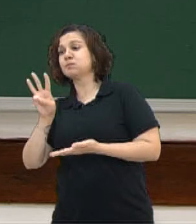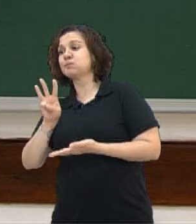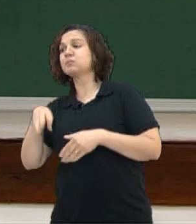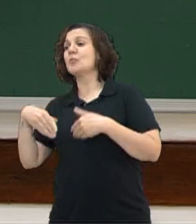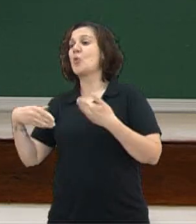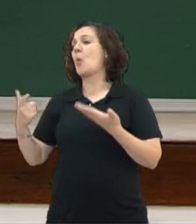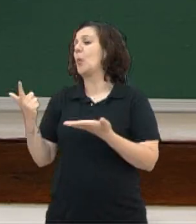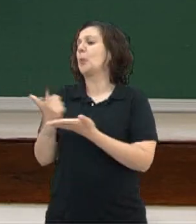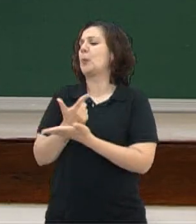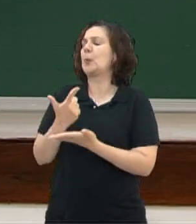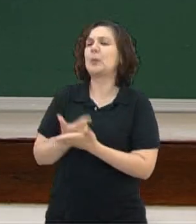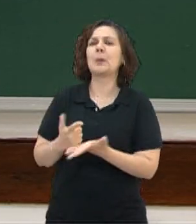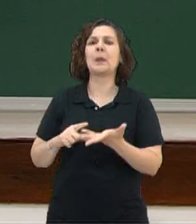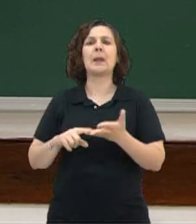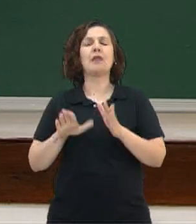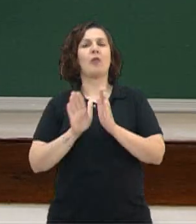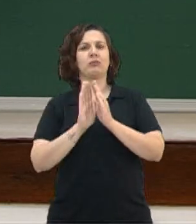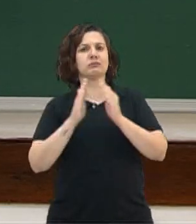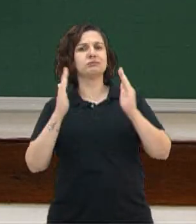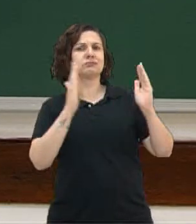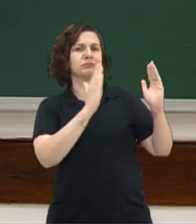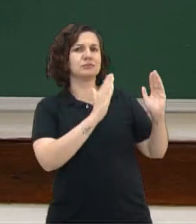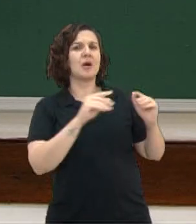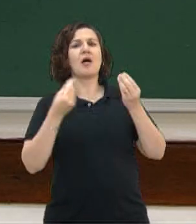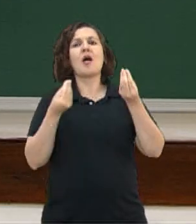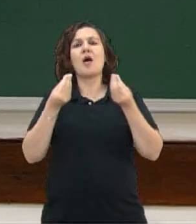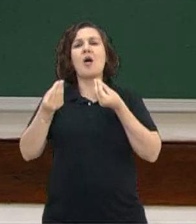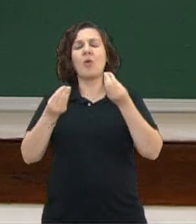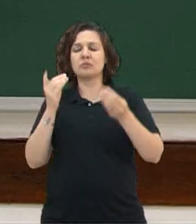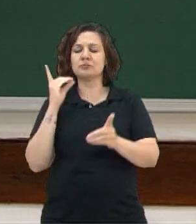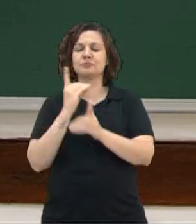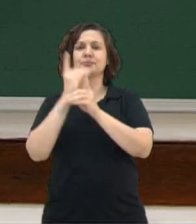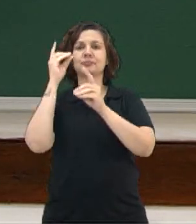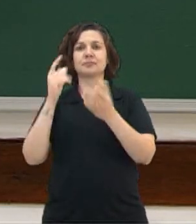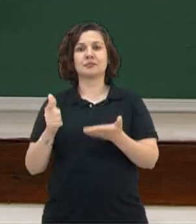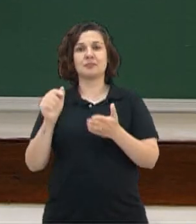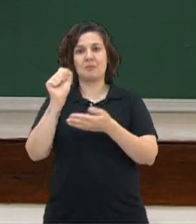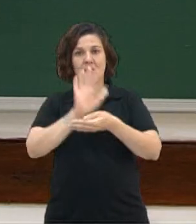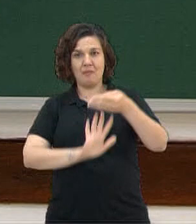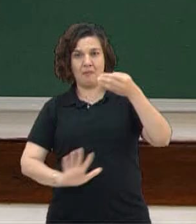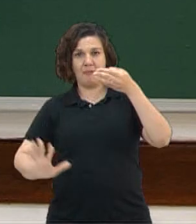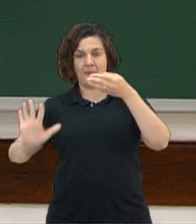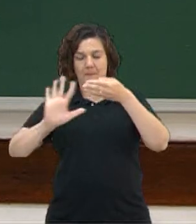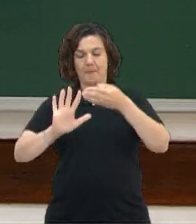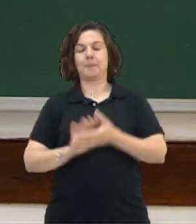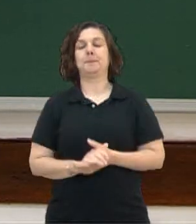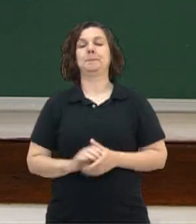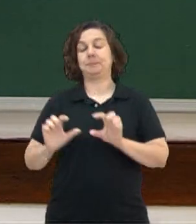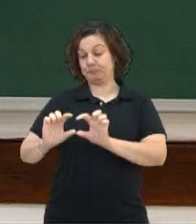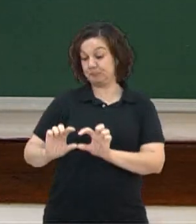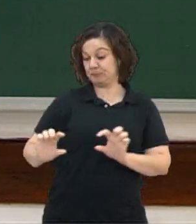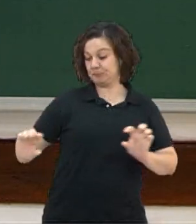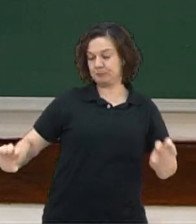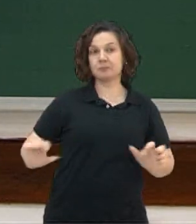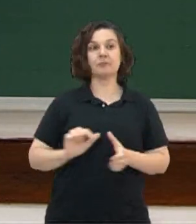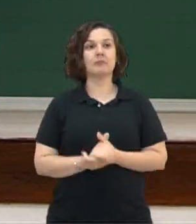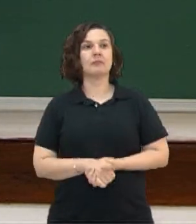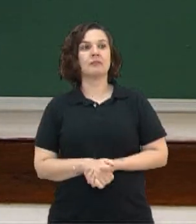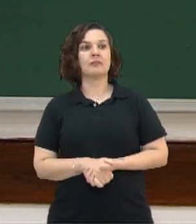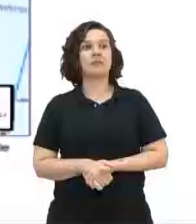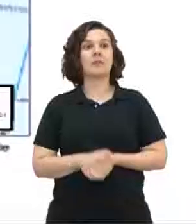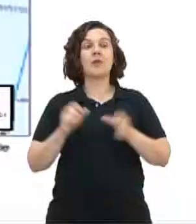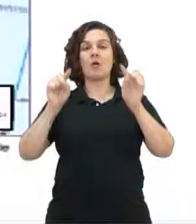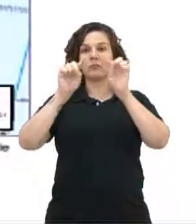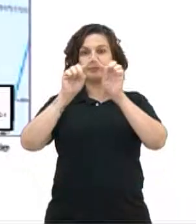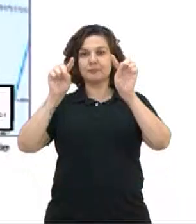de qual livro, de qual enciclopédia, da onde esse mapa veio, tá? Então você consegue visualizar isso ali, ó. A